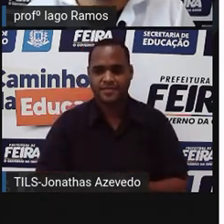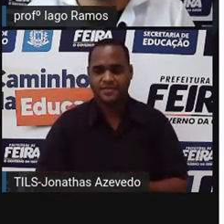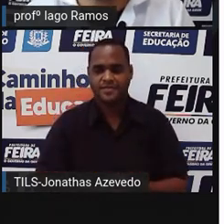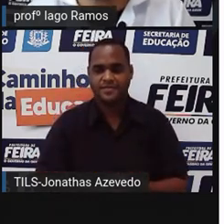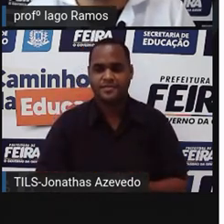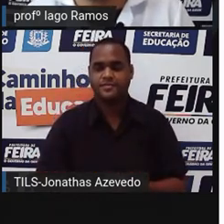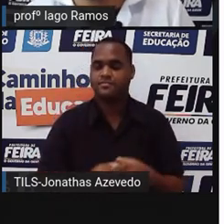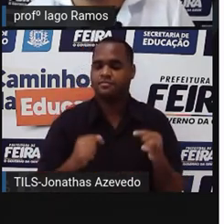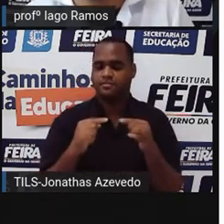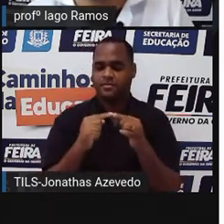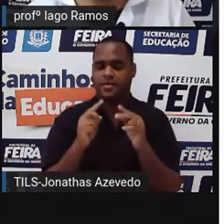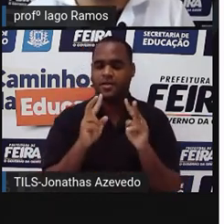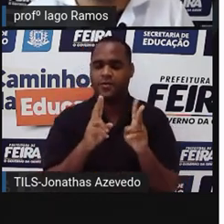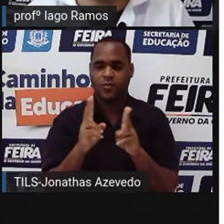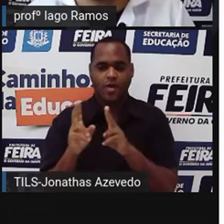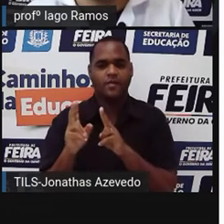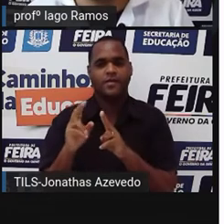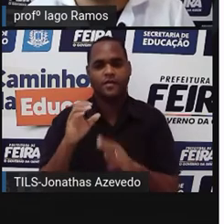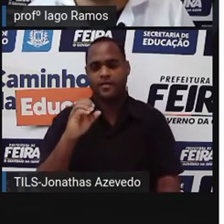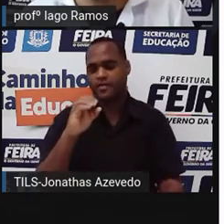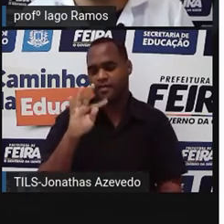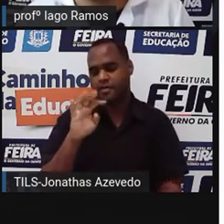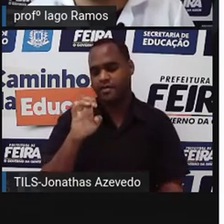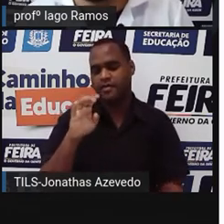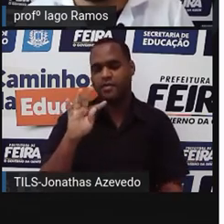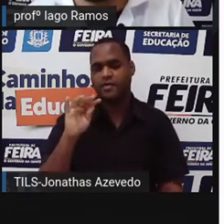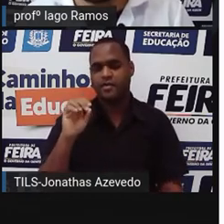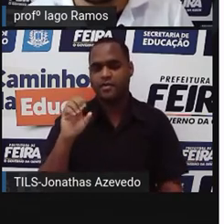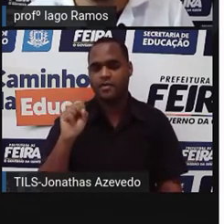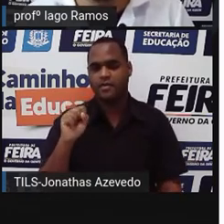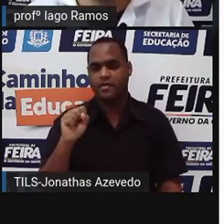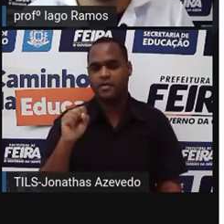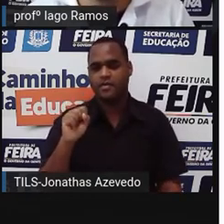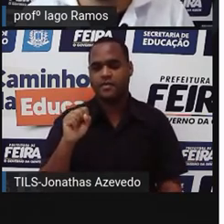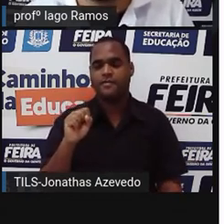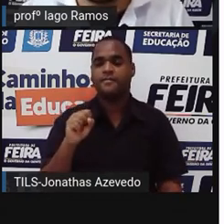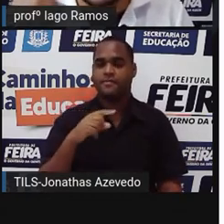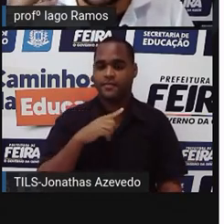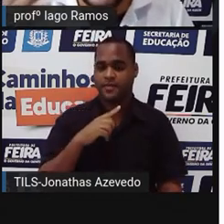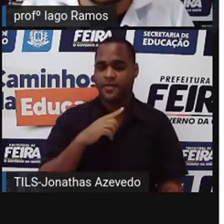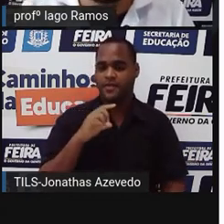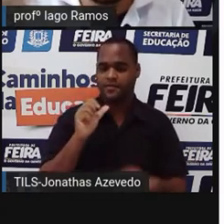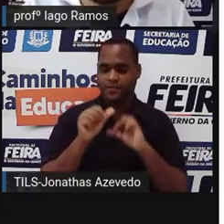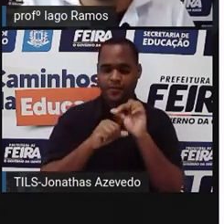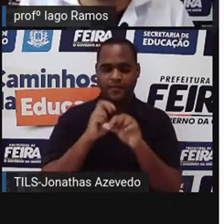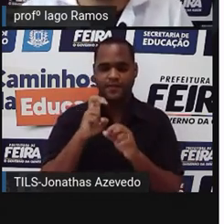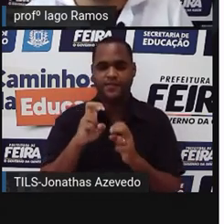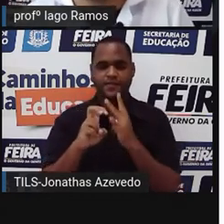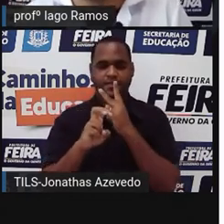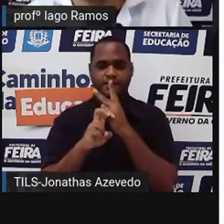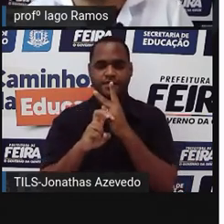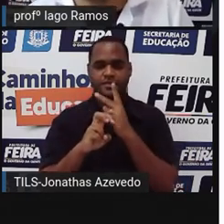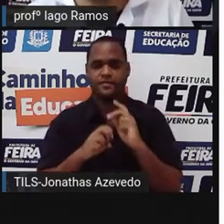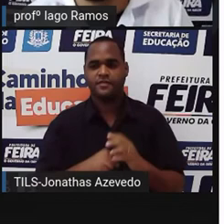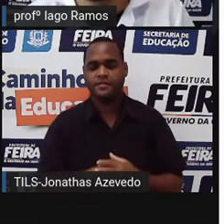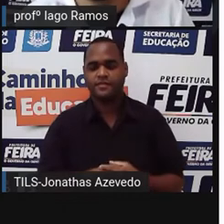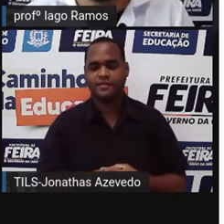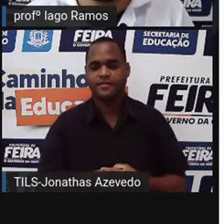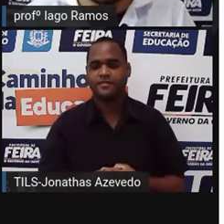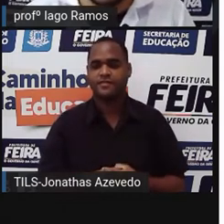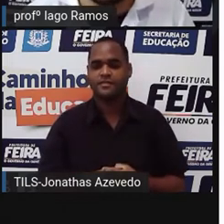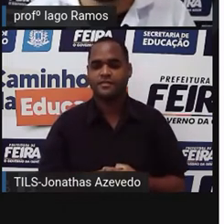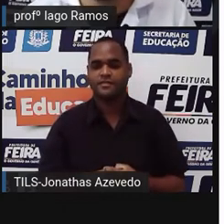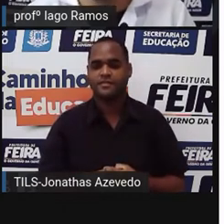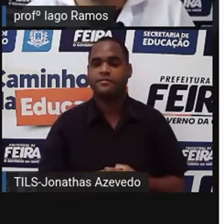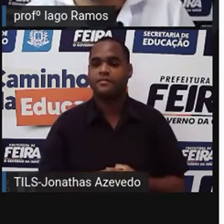E a mesma coisa eu vou fazer com os catetos. O cateto é H, eu vou tirar, vou colocar 4, vai ficar 4 elevado a 2.